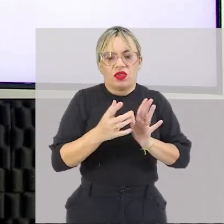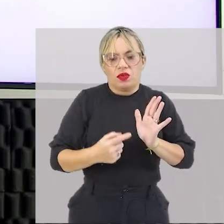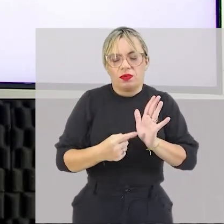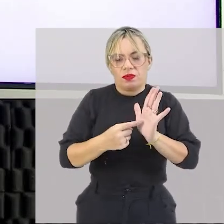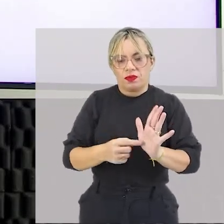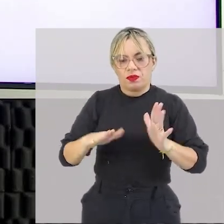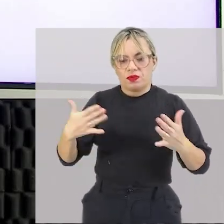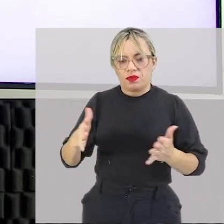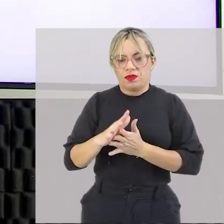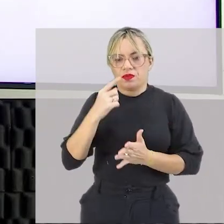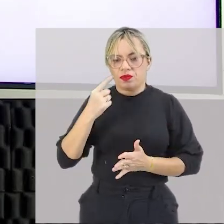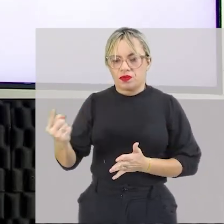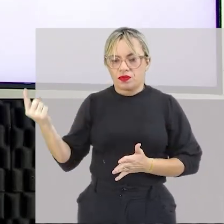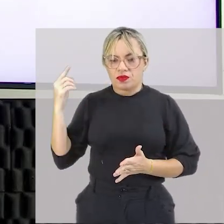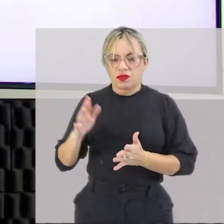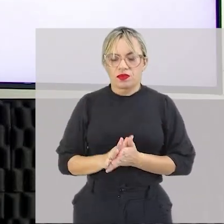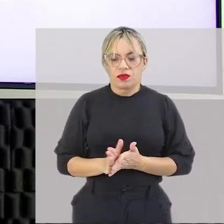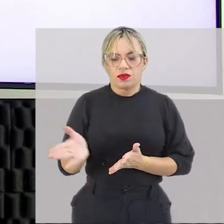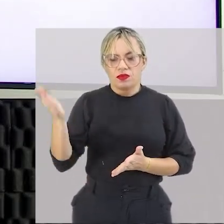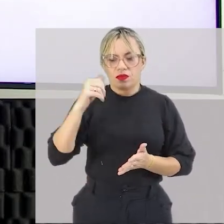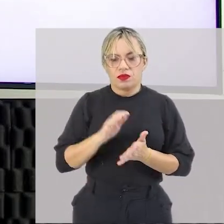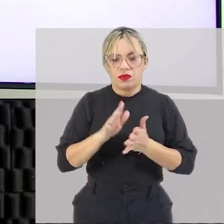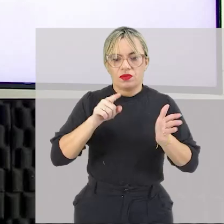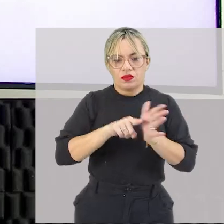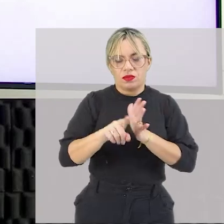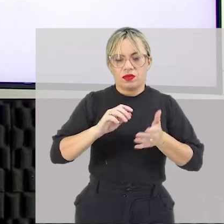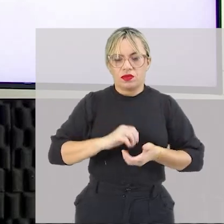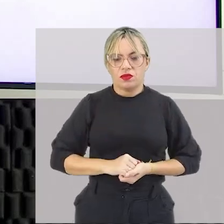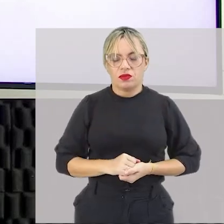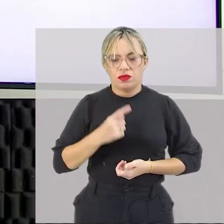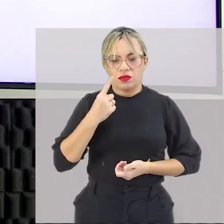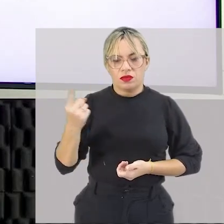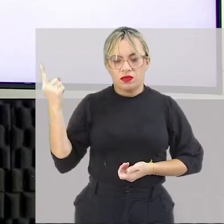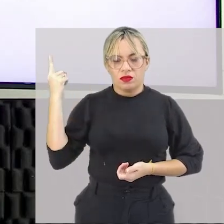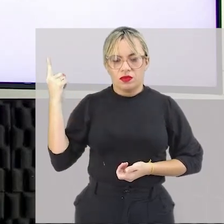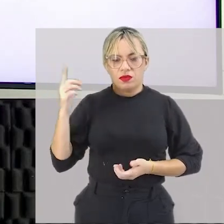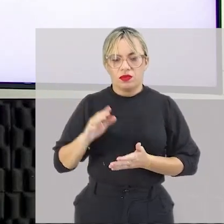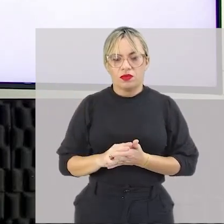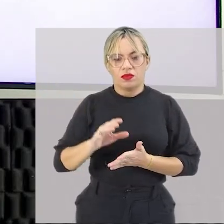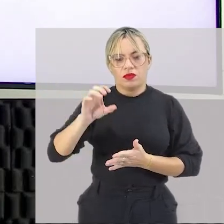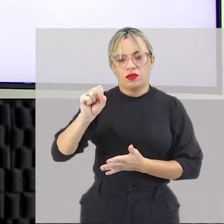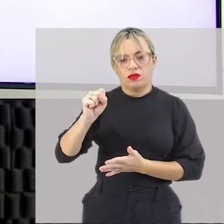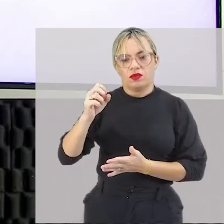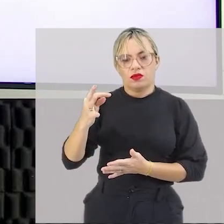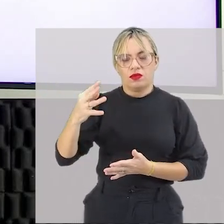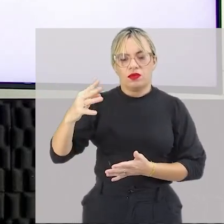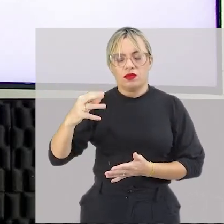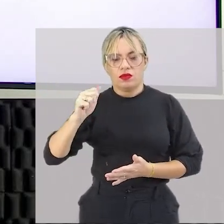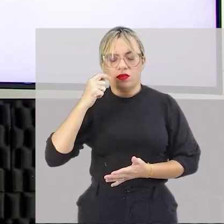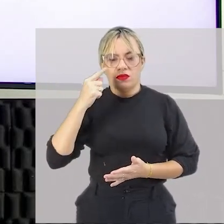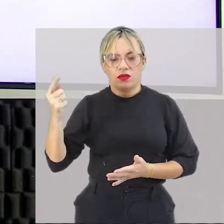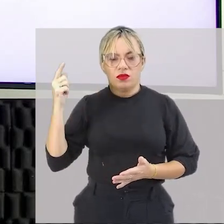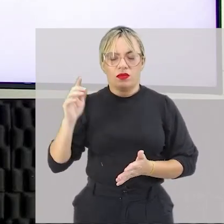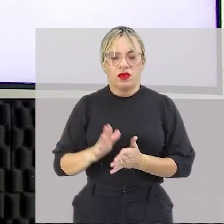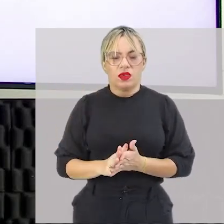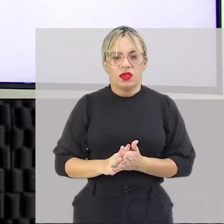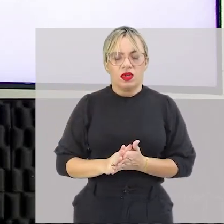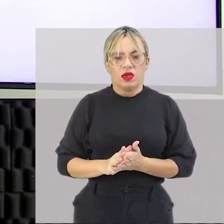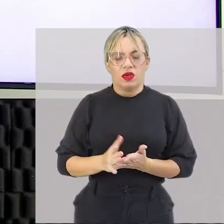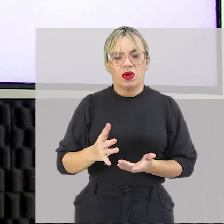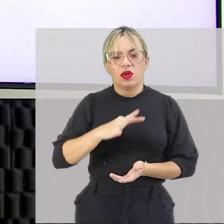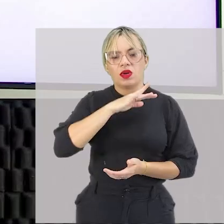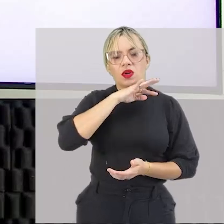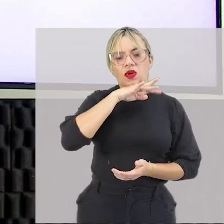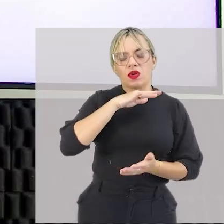E aí tem a citação do texto e a gente vai para a pergunta. O estigma, o que é estigma? O estigma é uma marca negativa,